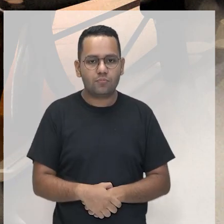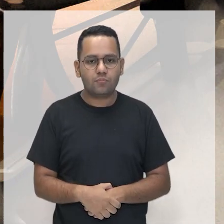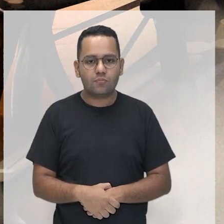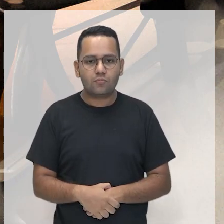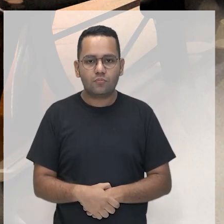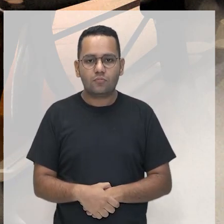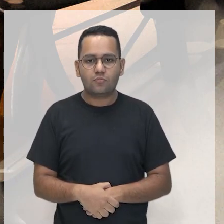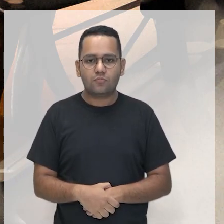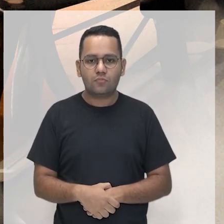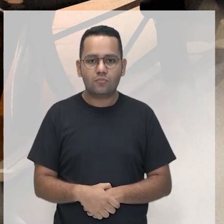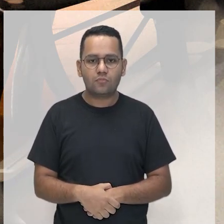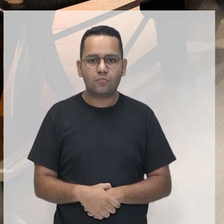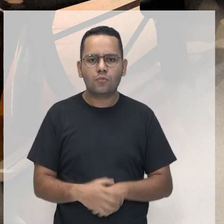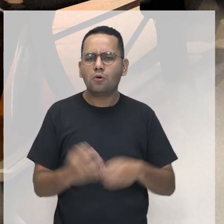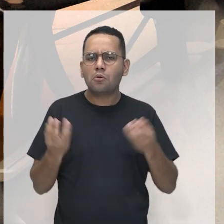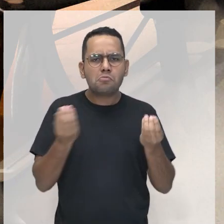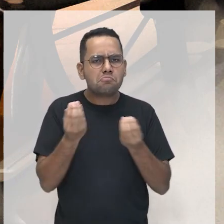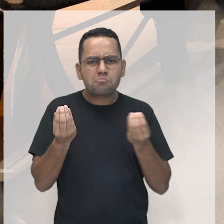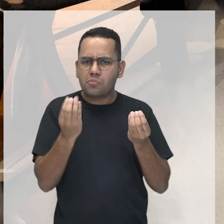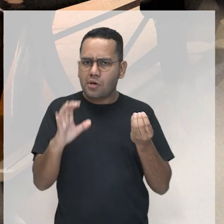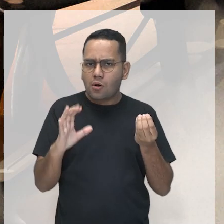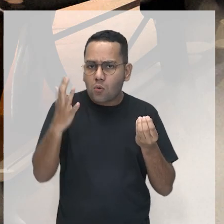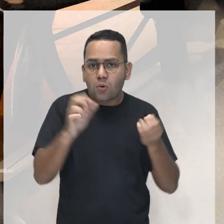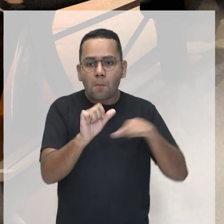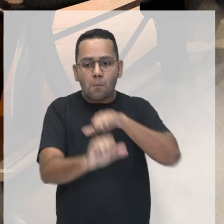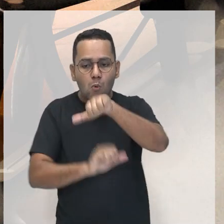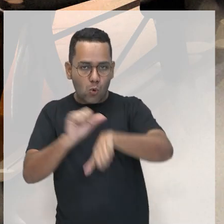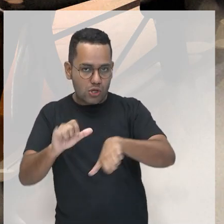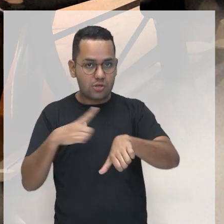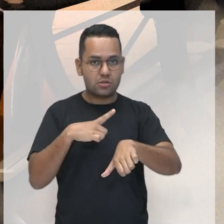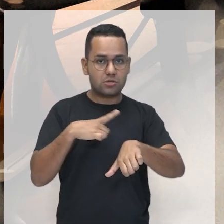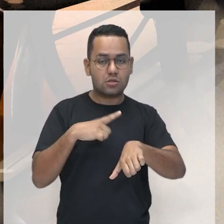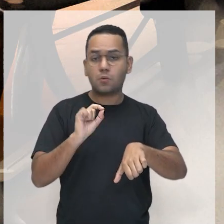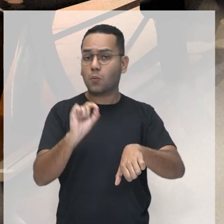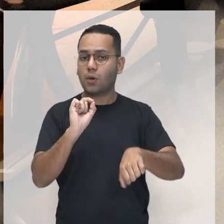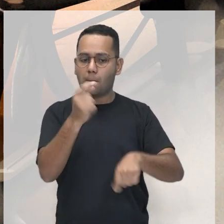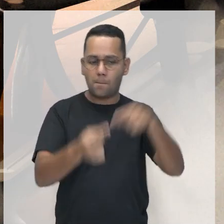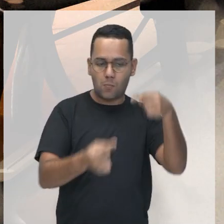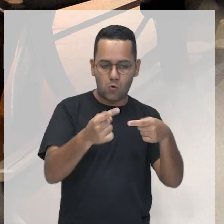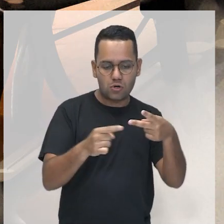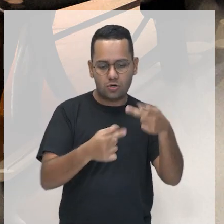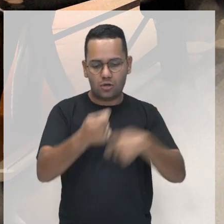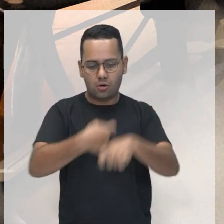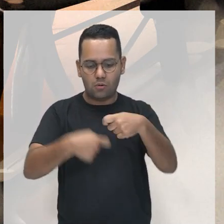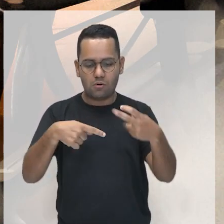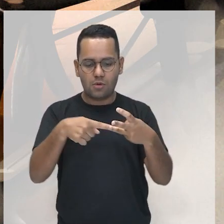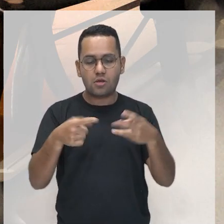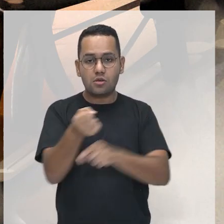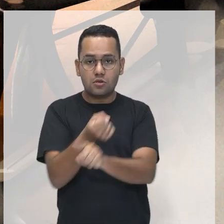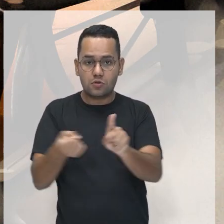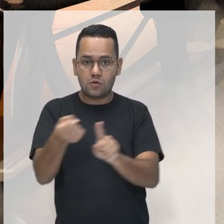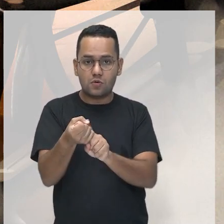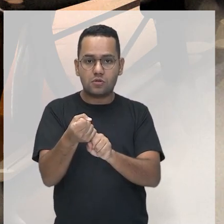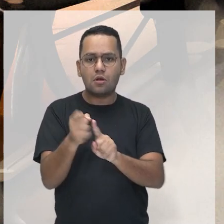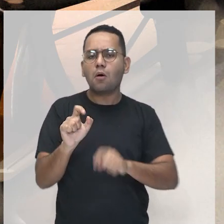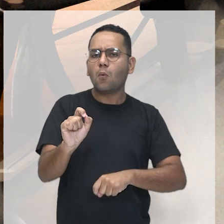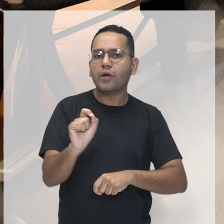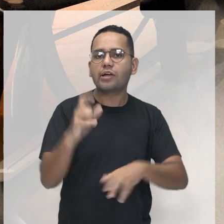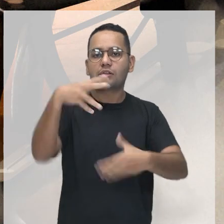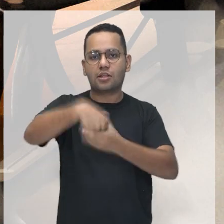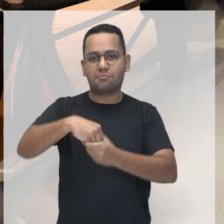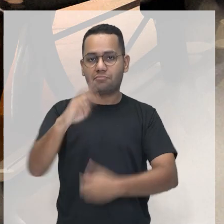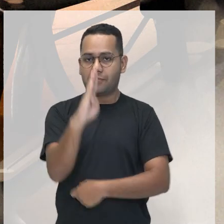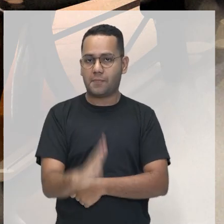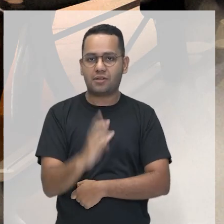momento de mudança, tanto política, quanto econômica, quanto social dentro do território brasileiro.